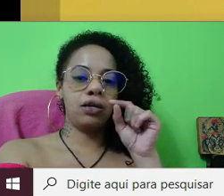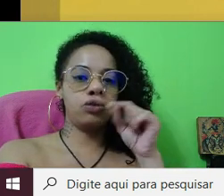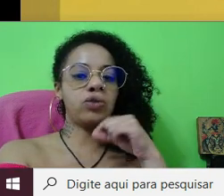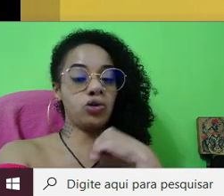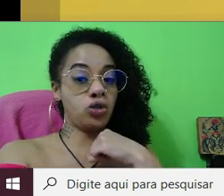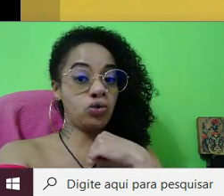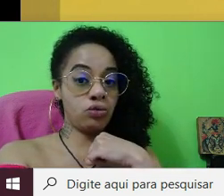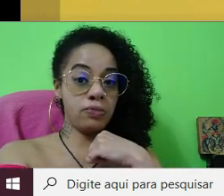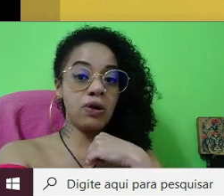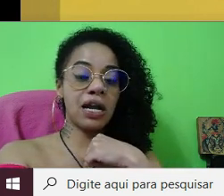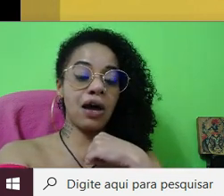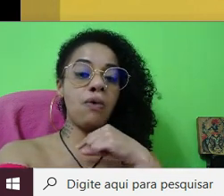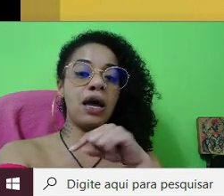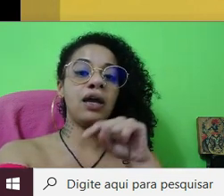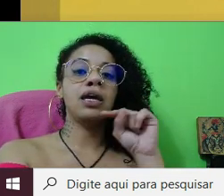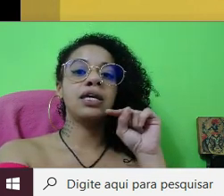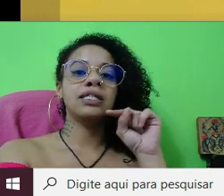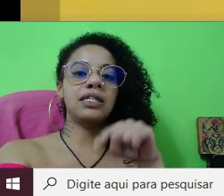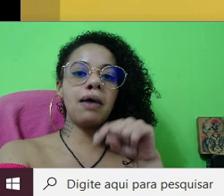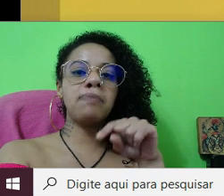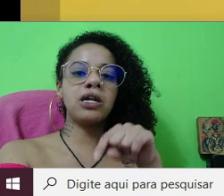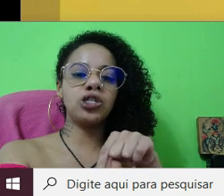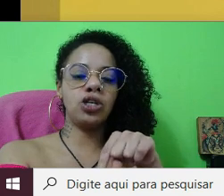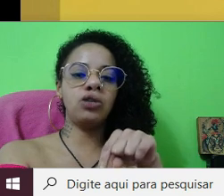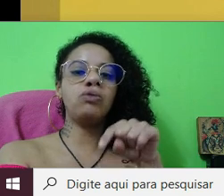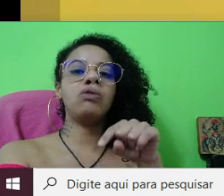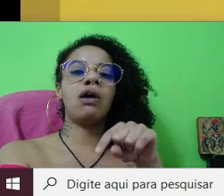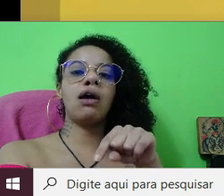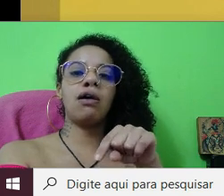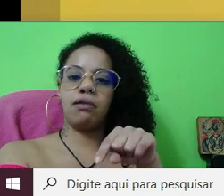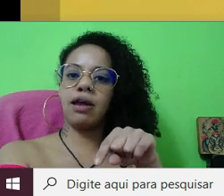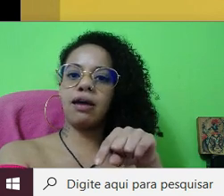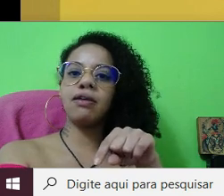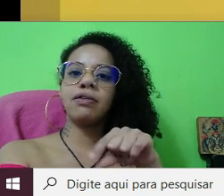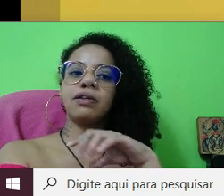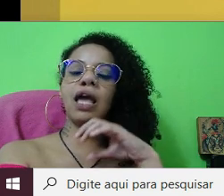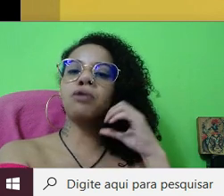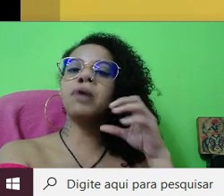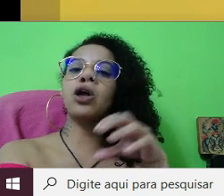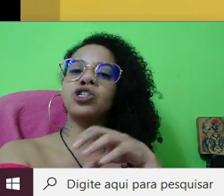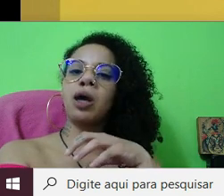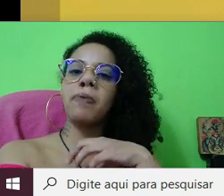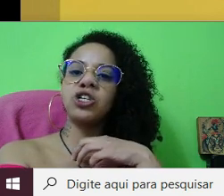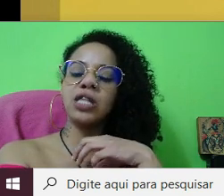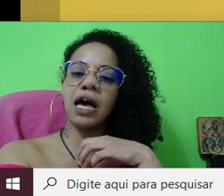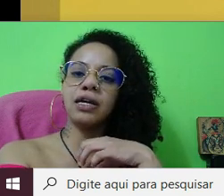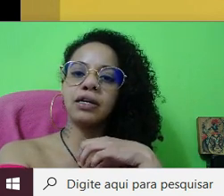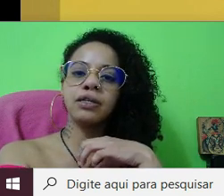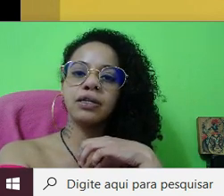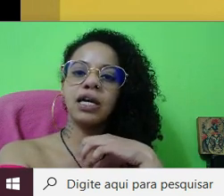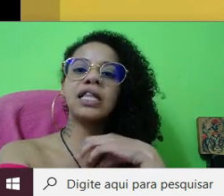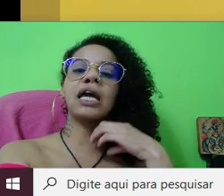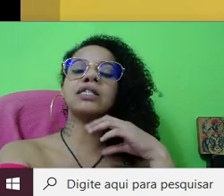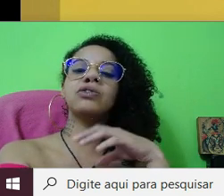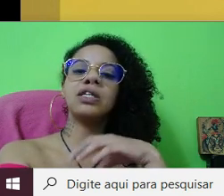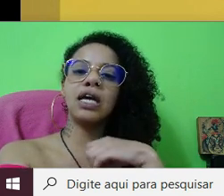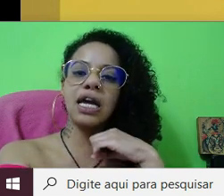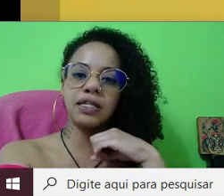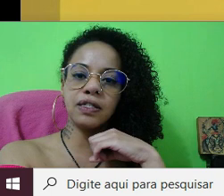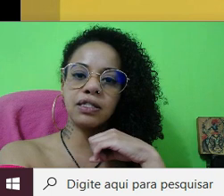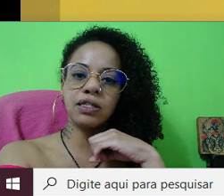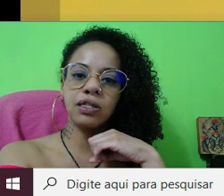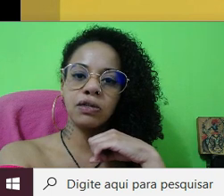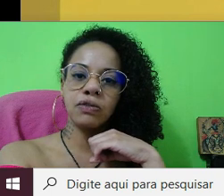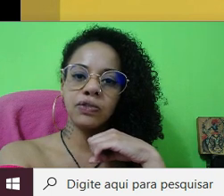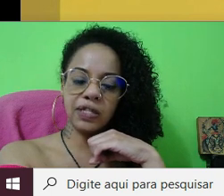e o Que Eu Discuto no meu canal é se é partido né Tem uma lógica partidária e tem